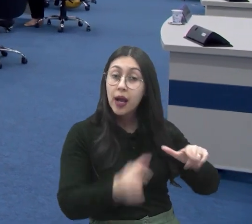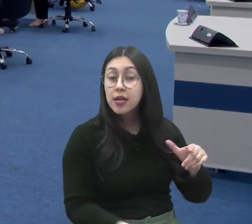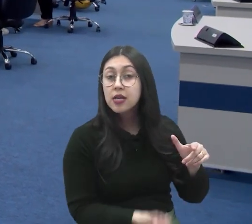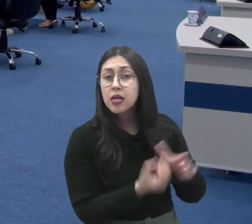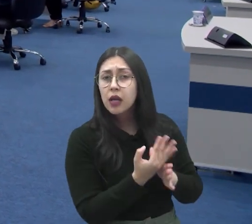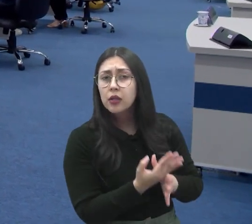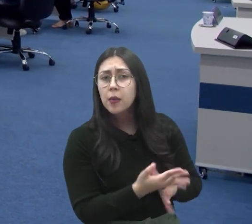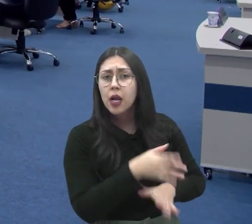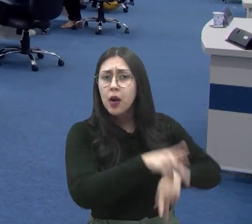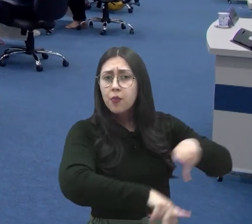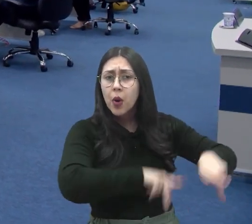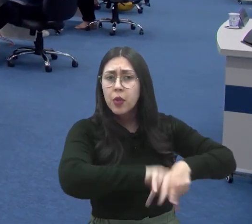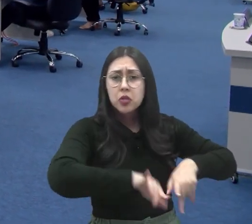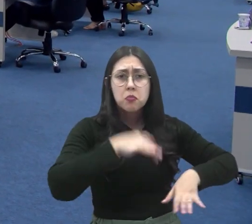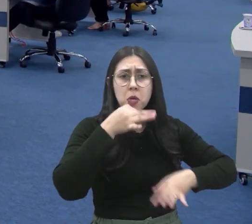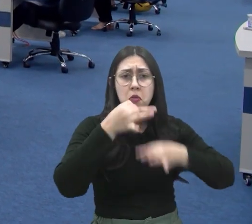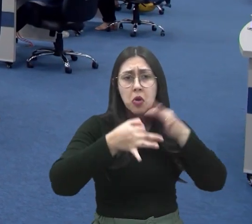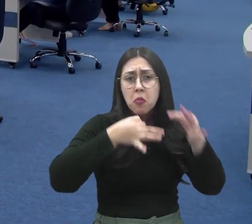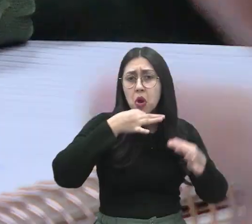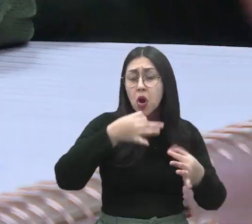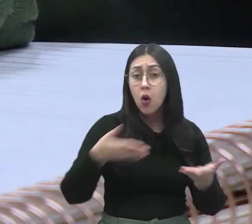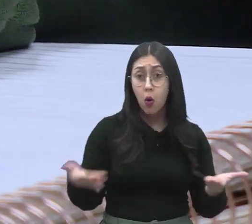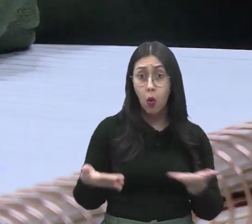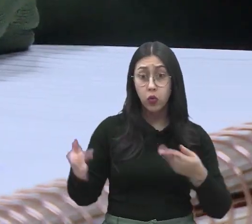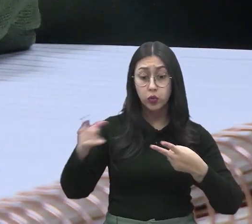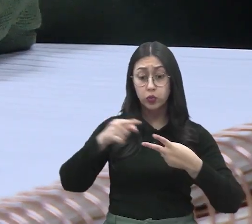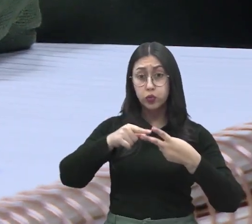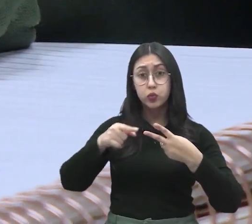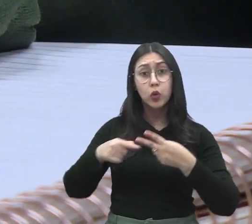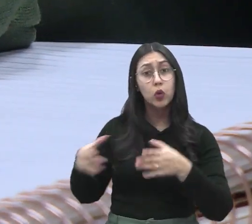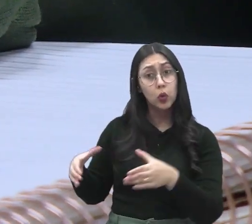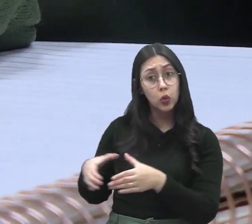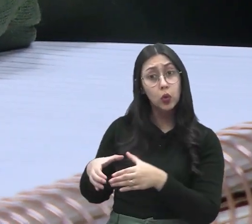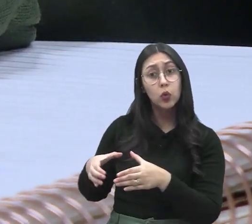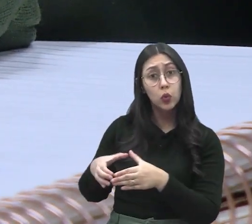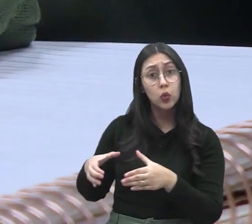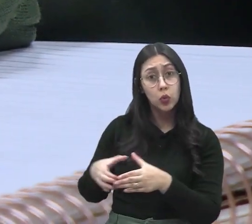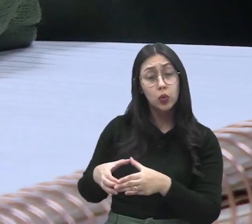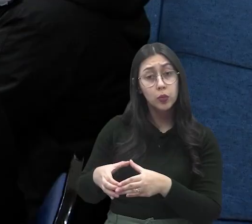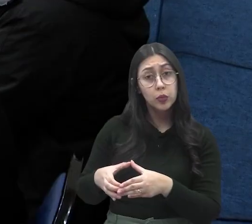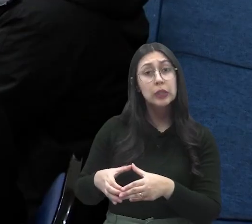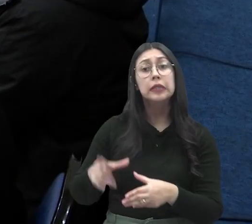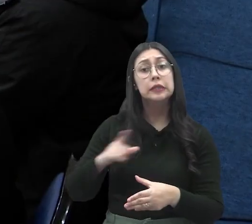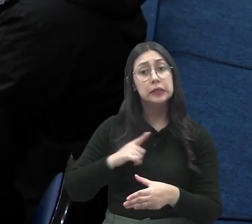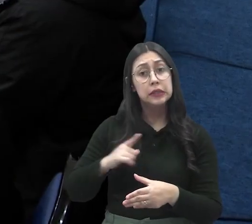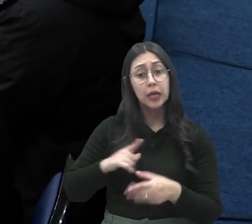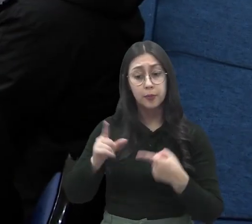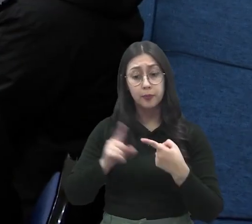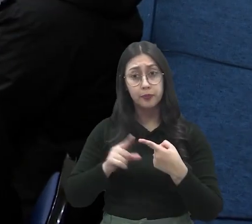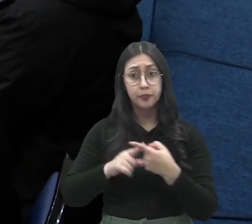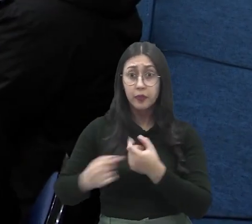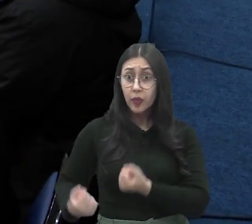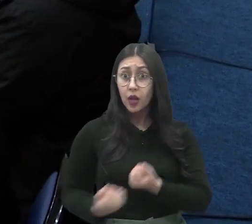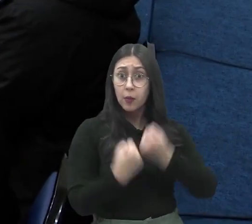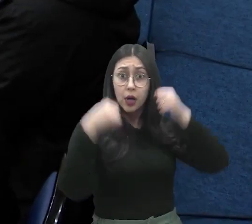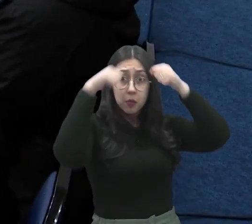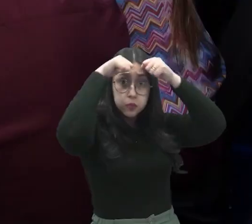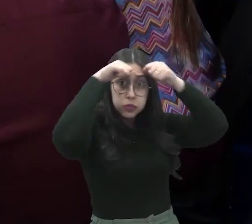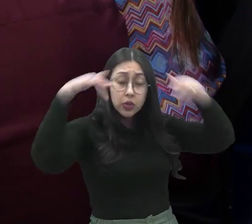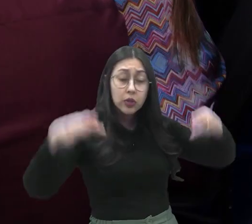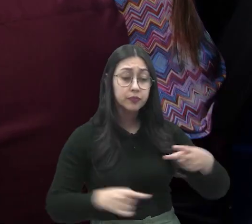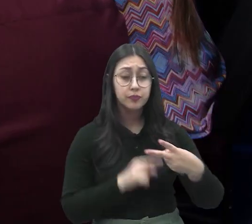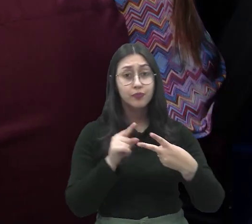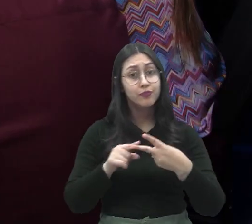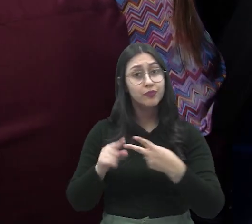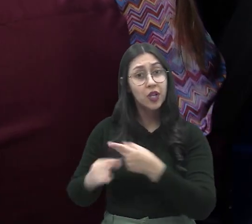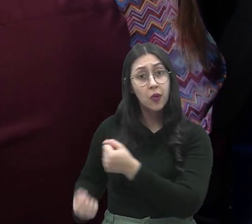formados para ouvir as demandas da população. Atualmente, 2 frentes parlamentares, a em apoio à pessoa com autismo e